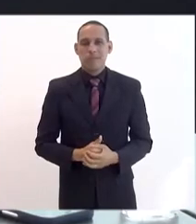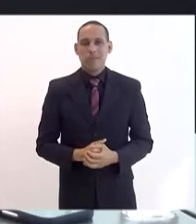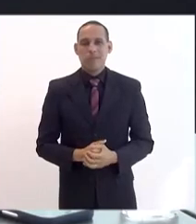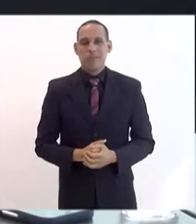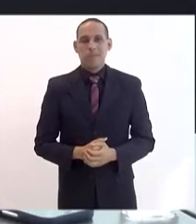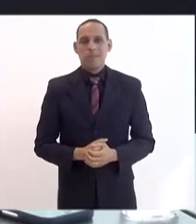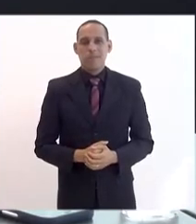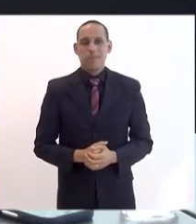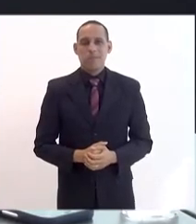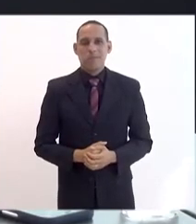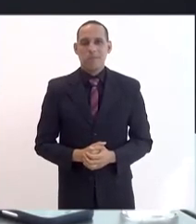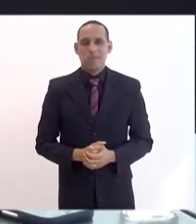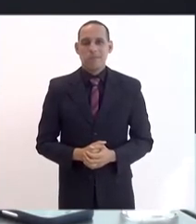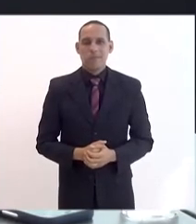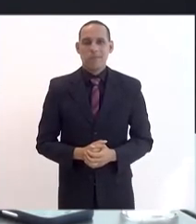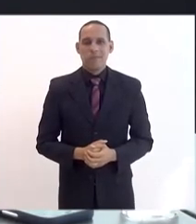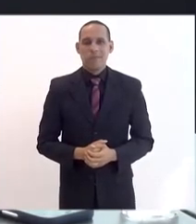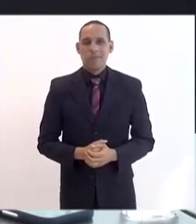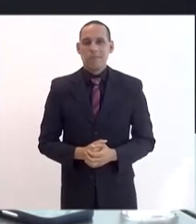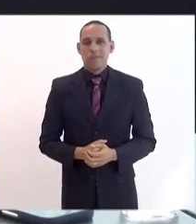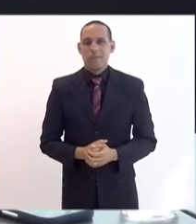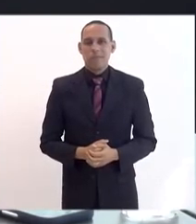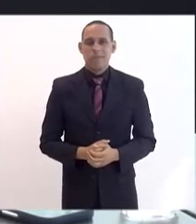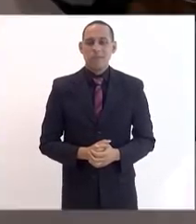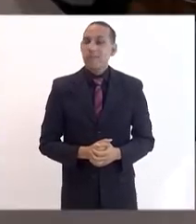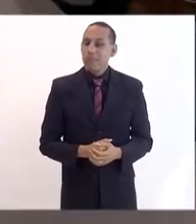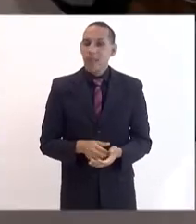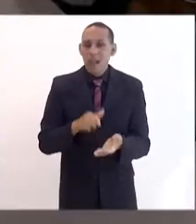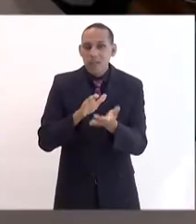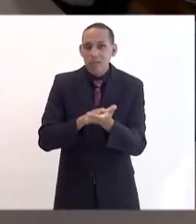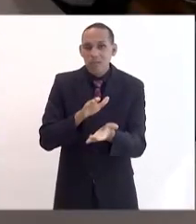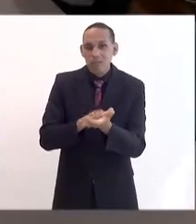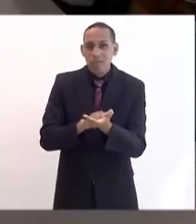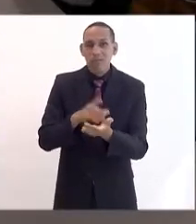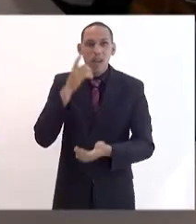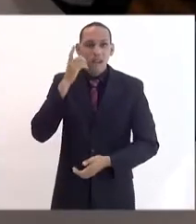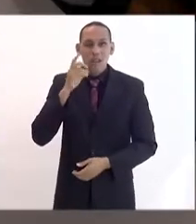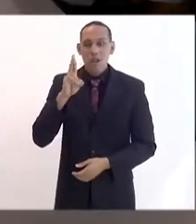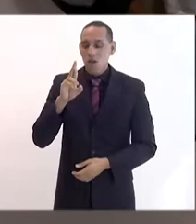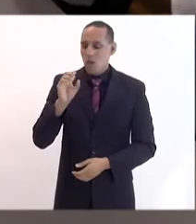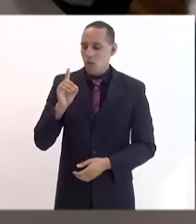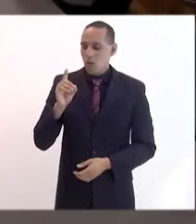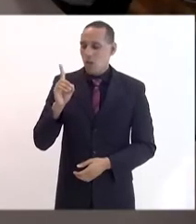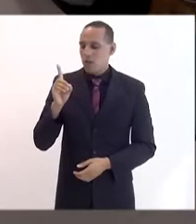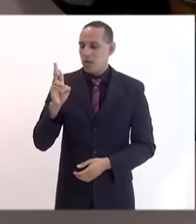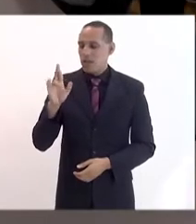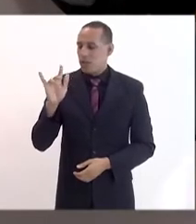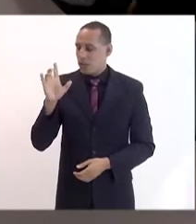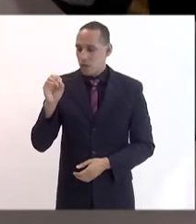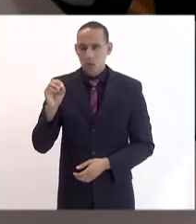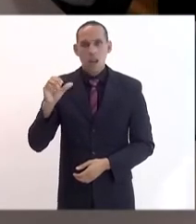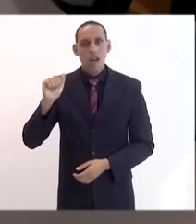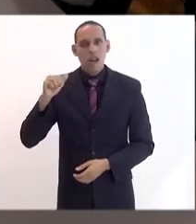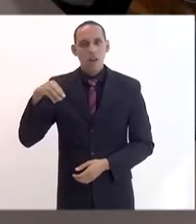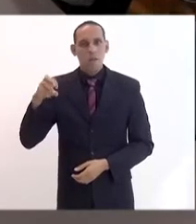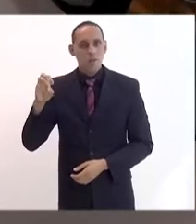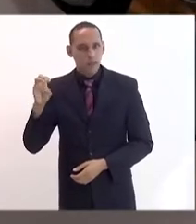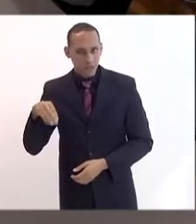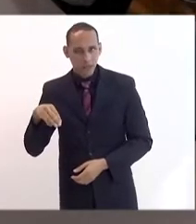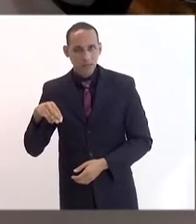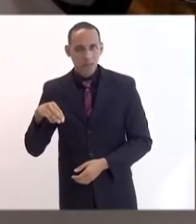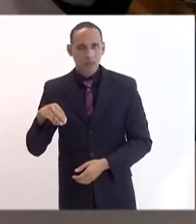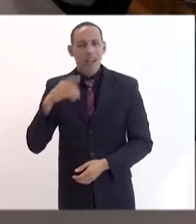Eu queria, deputado, saudar aqui o deputado Rodrigo Amorim. Foi feita uma questão de ordem pelo deputado Valdec, deputado Rodrigo Amorim,